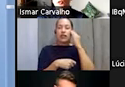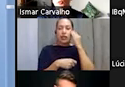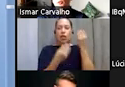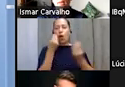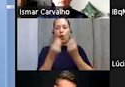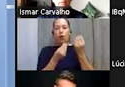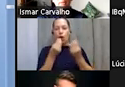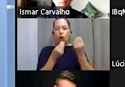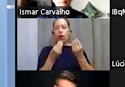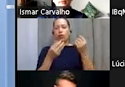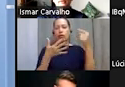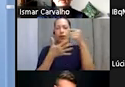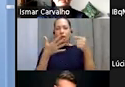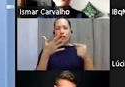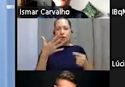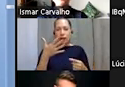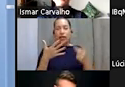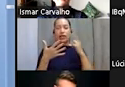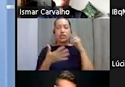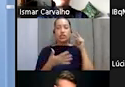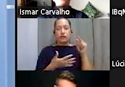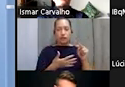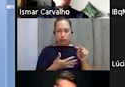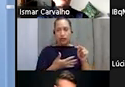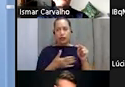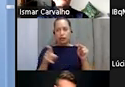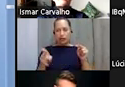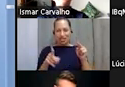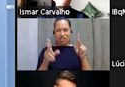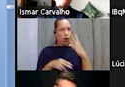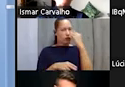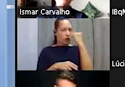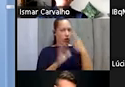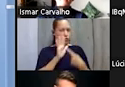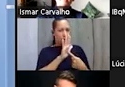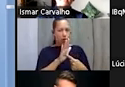como a gente observa aqui, e que possibilitam, de uma certa maneira,